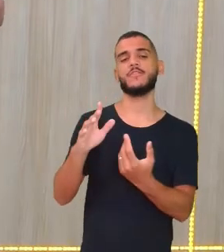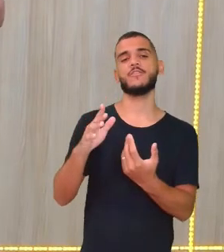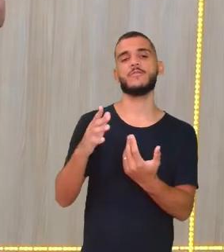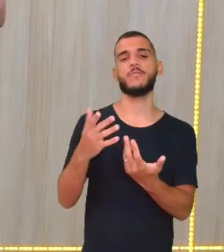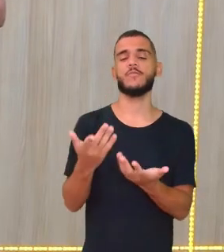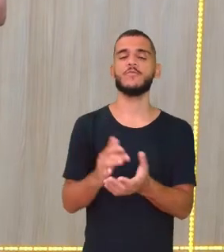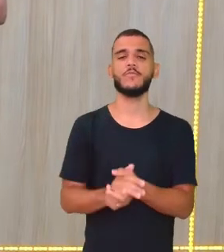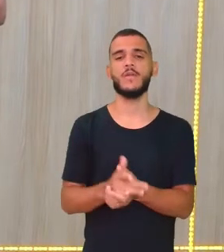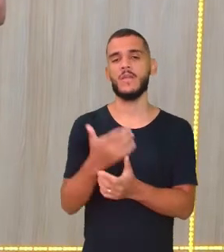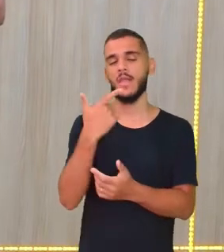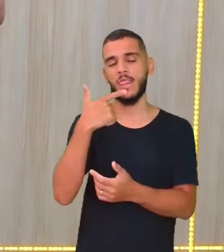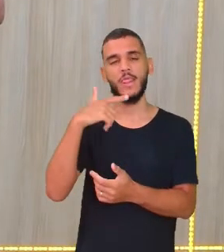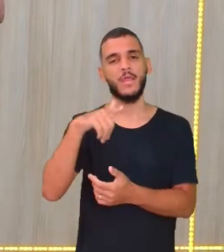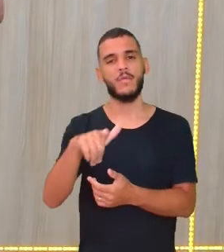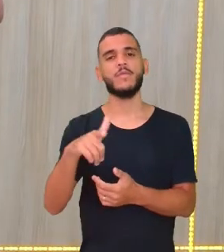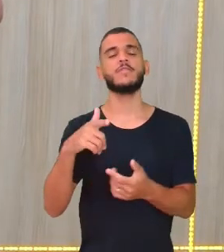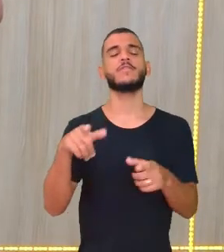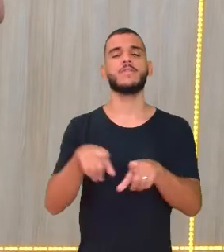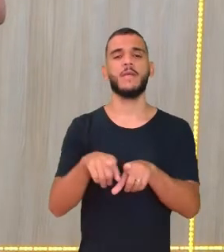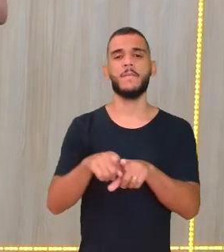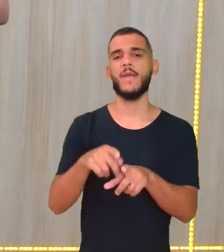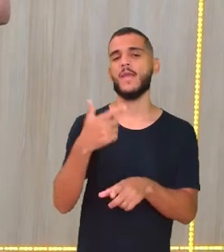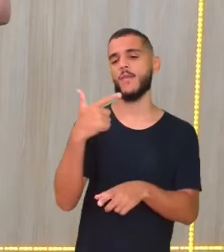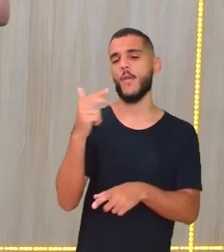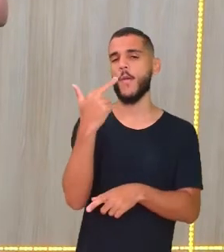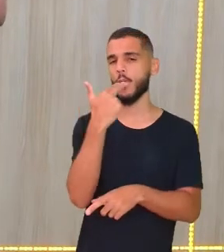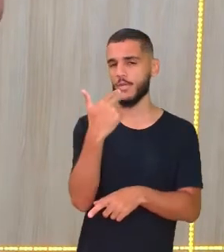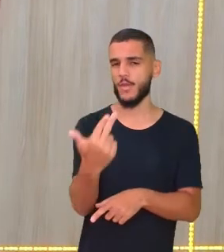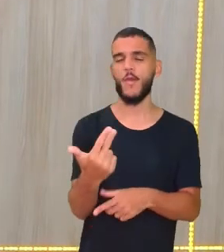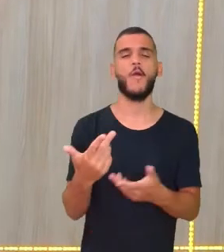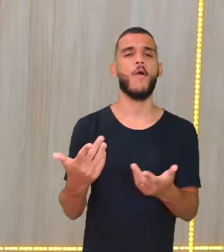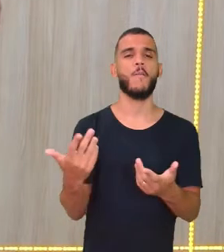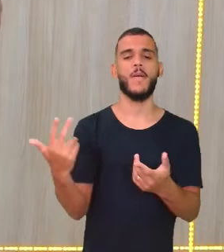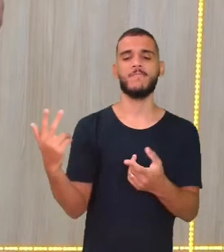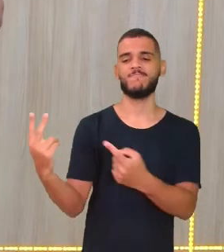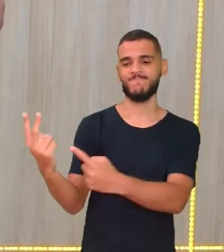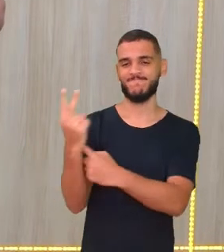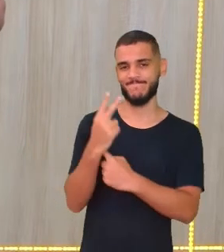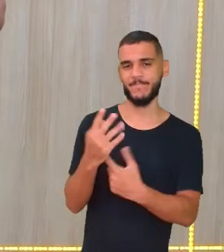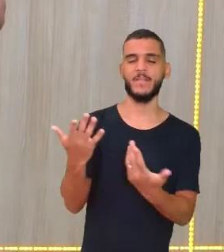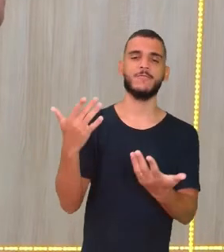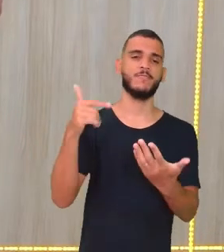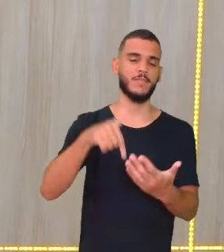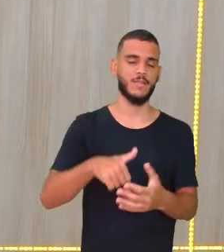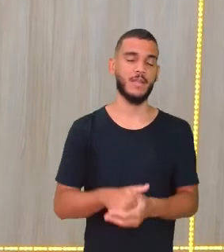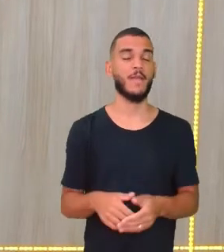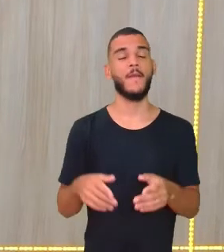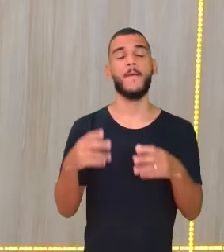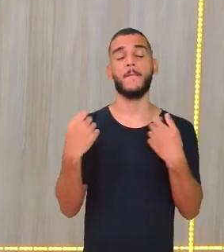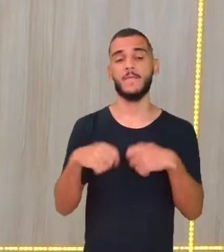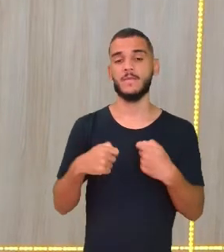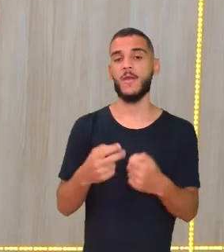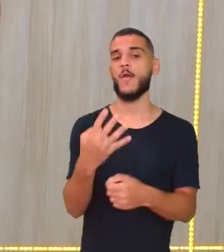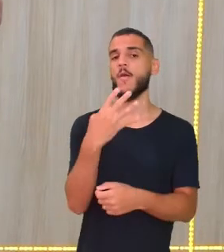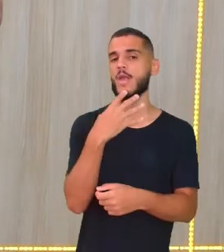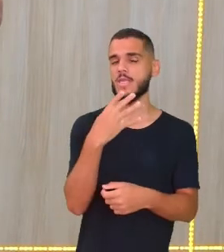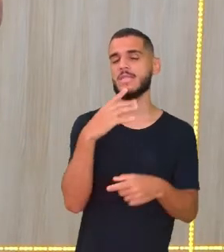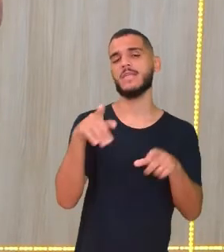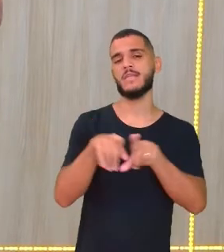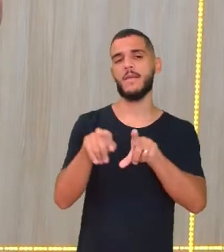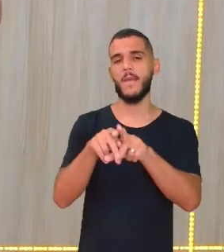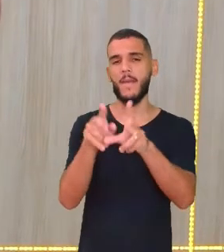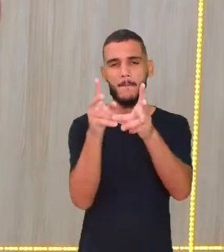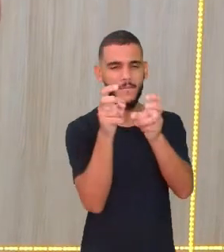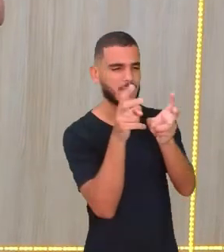neologismo, não é? Que são estrangeirismo, não é? E que precisamos conhecer, perceber, não é?